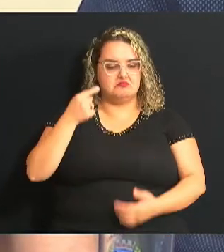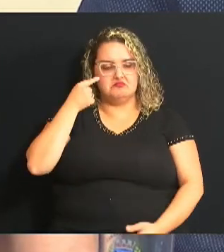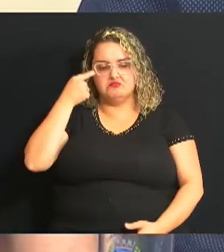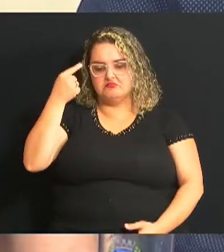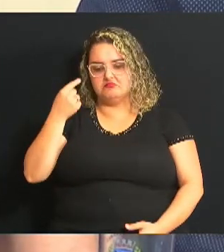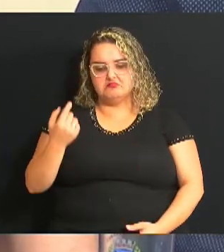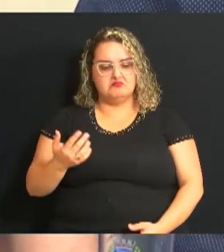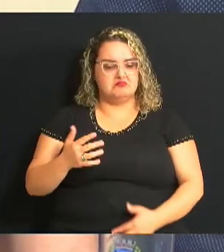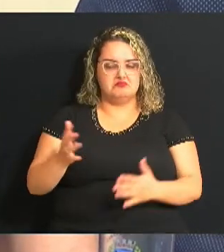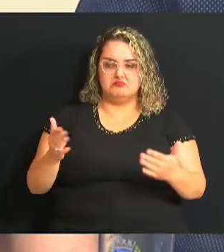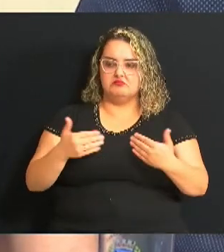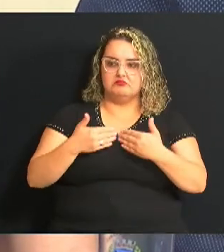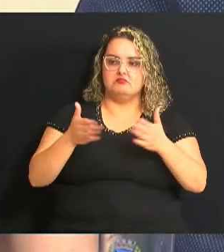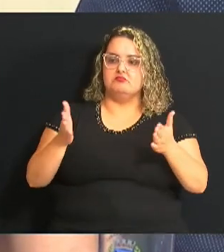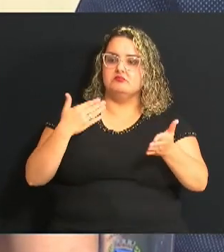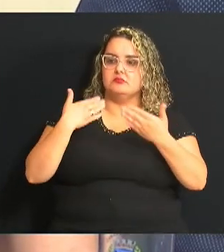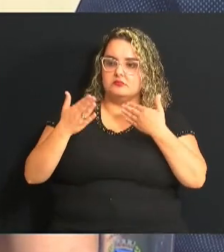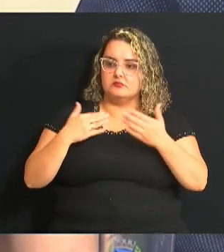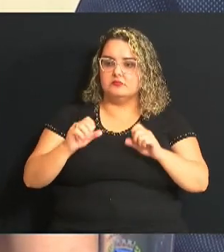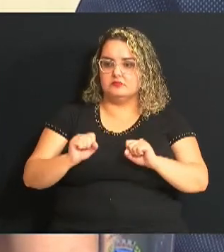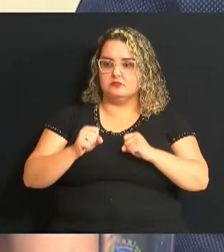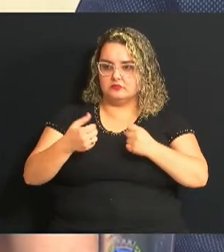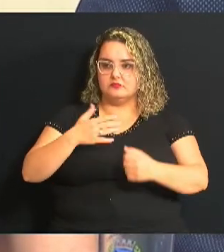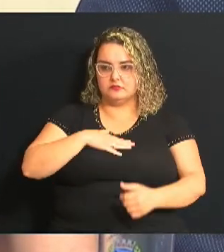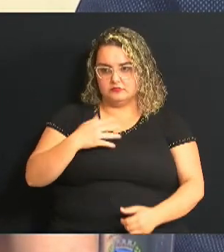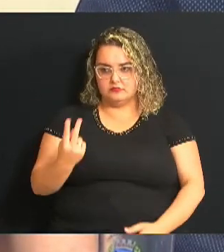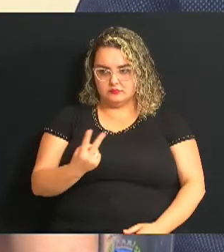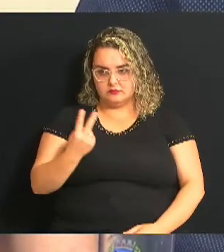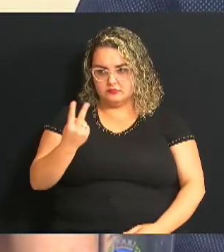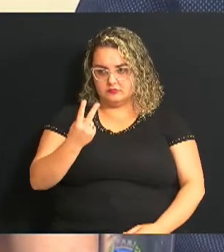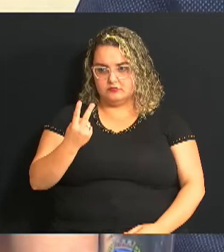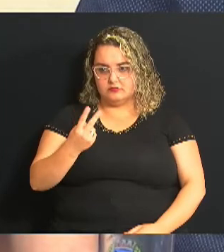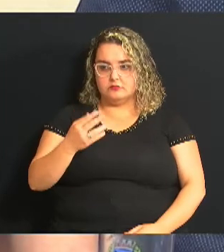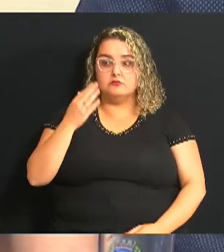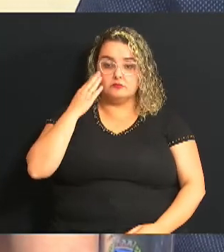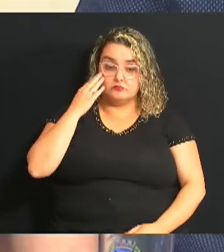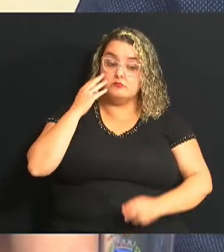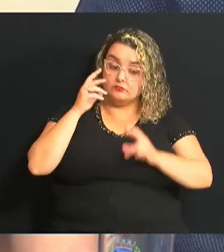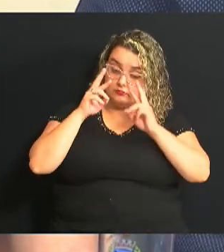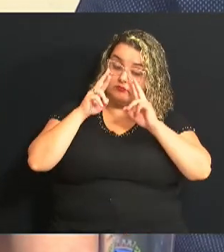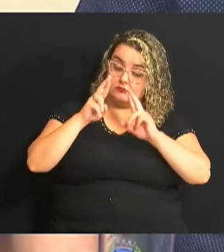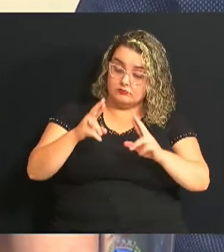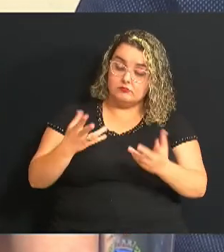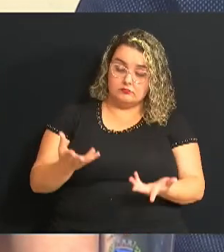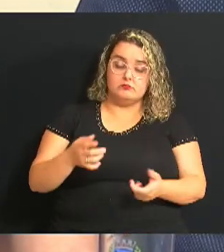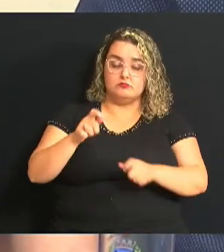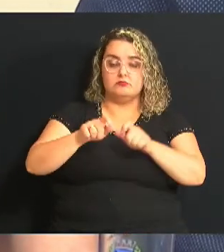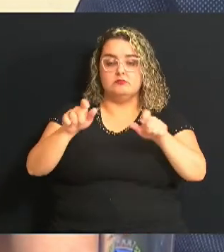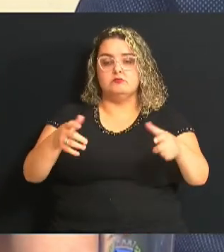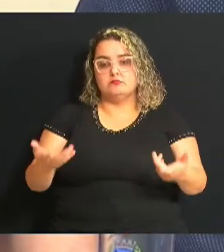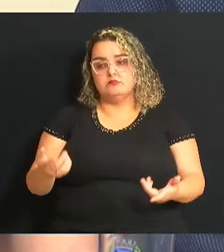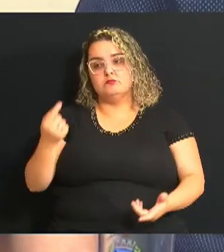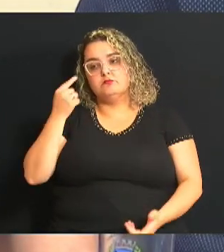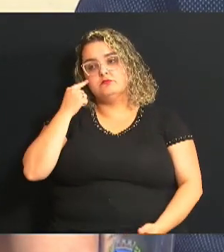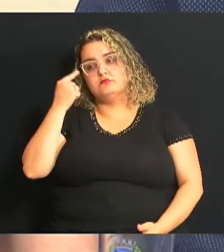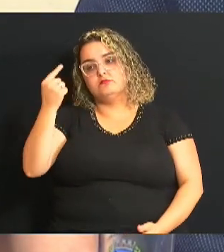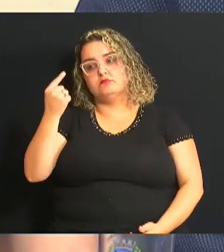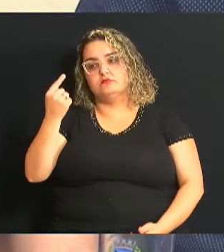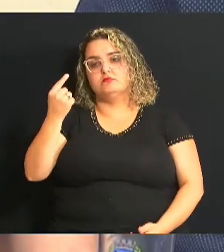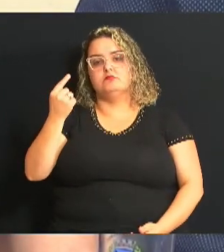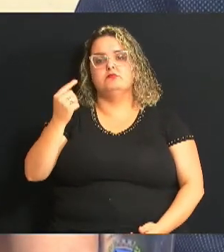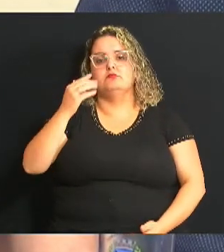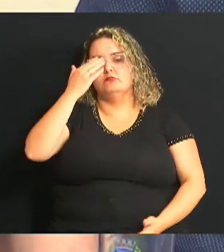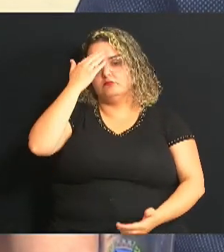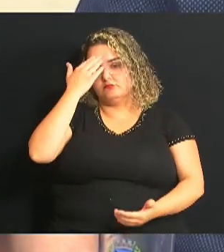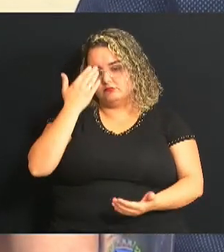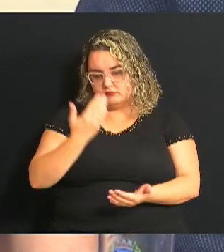estou aberto ao diálogo, defendo os meus valores, mas sei respeitar as pessoas que pensam e creem de